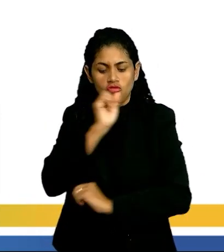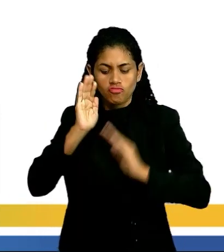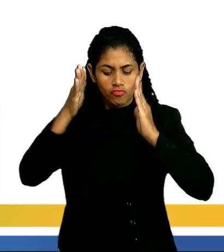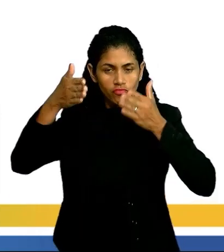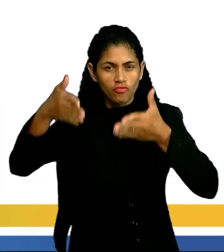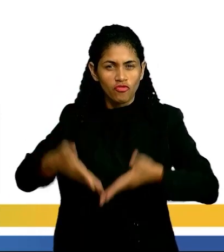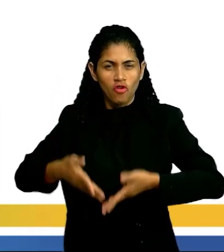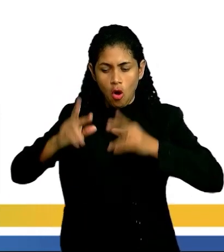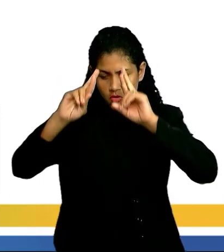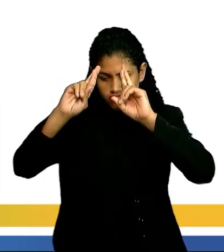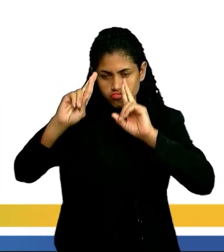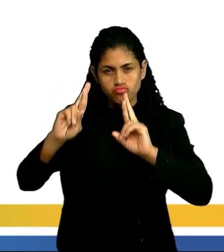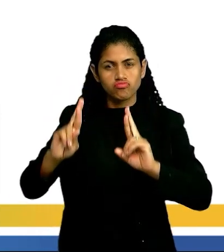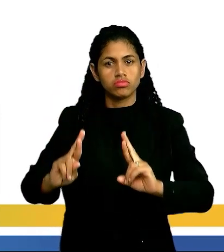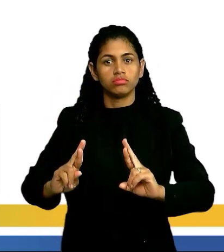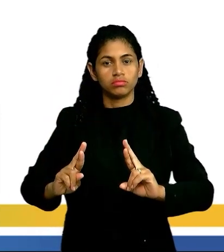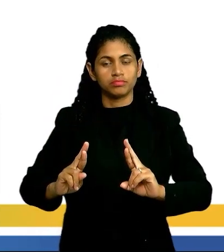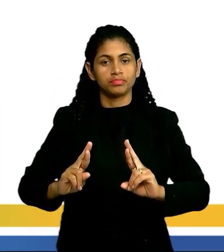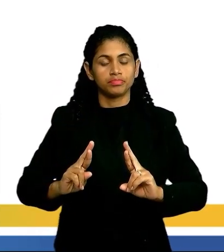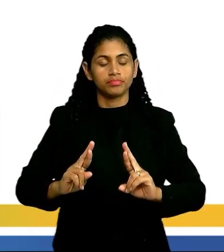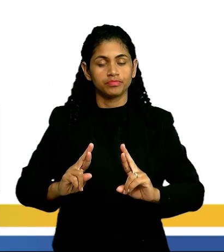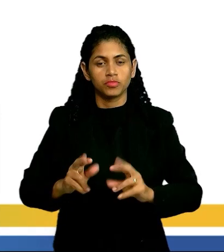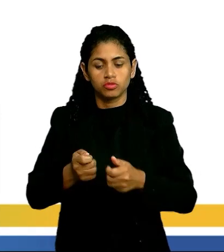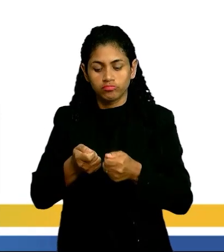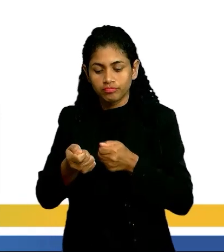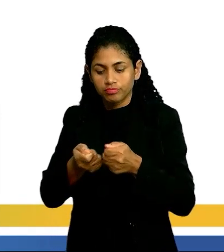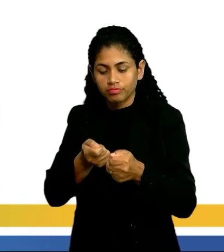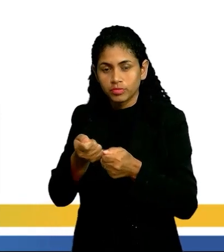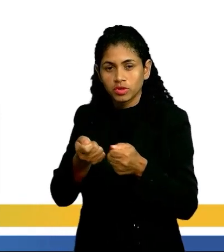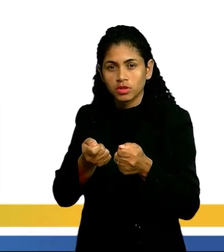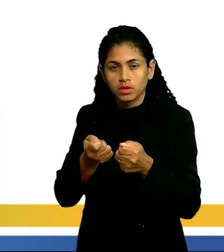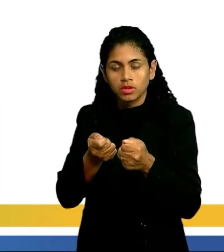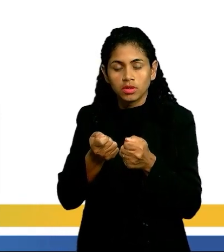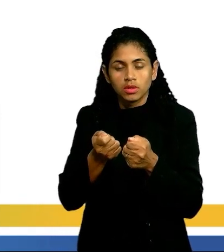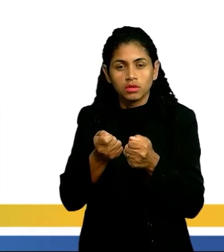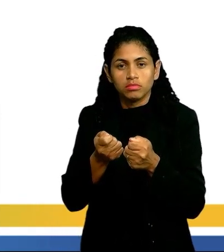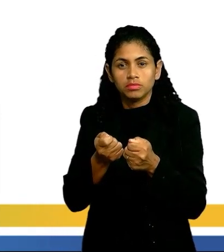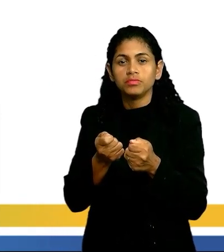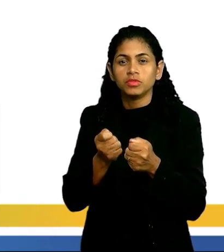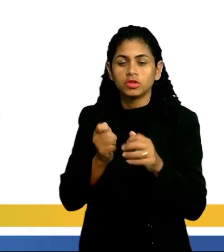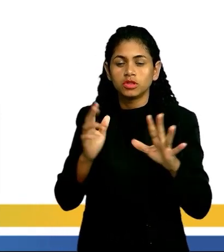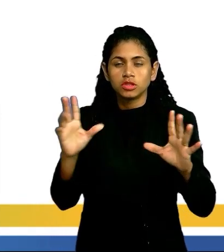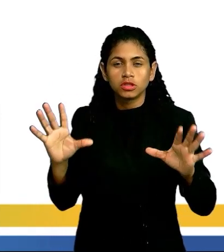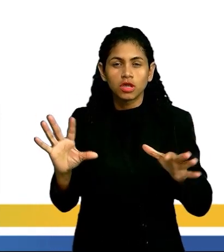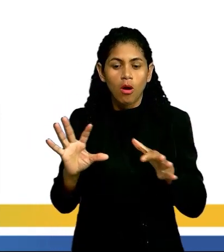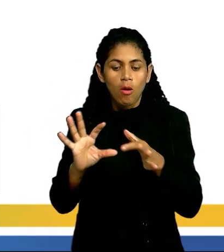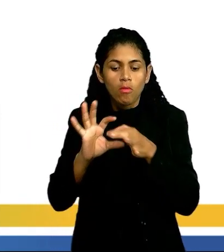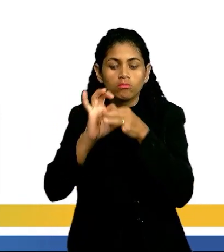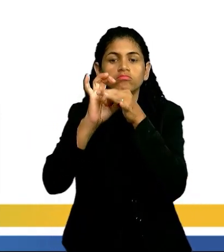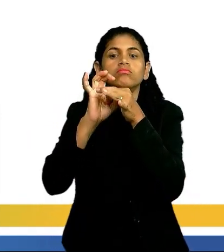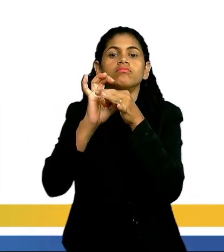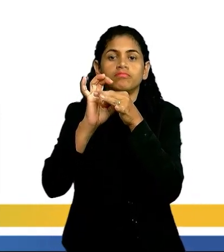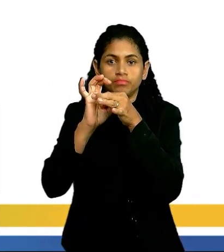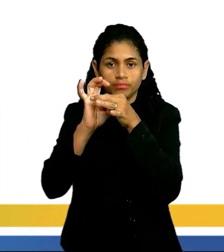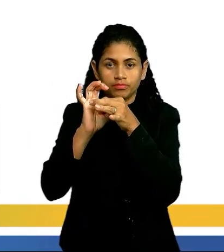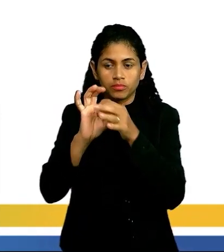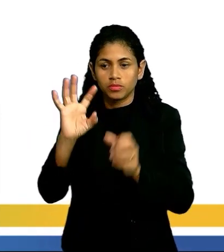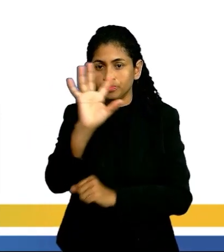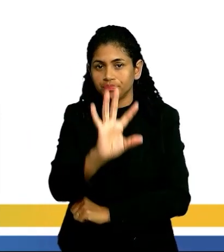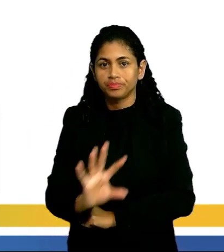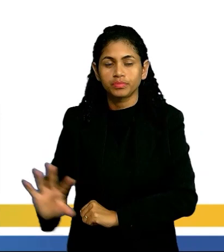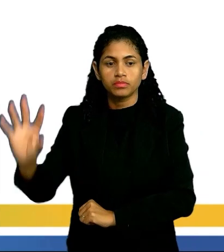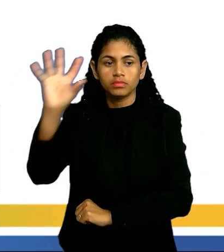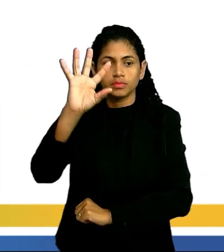líder centralizado ali, que assegure essa unidade, essa seguridade nacional. O controle